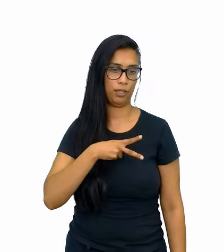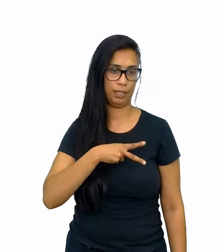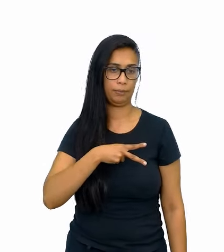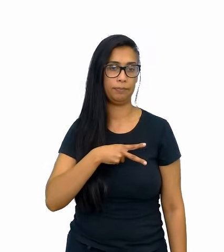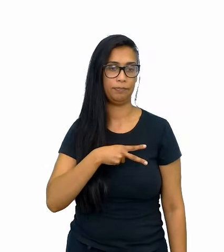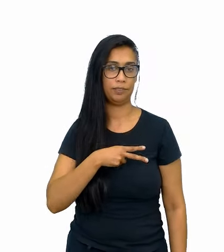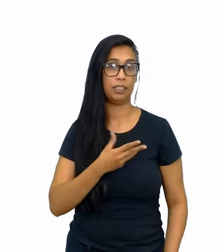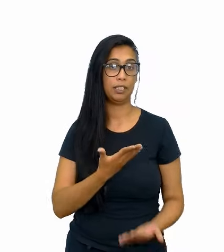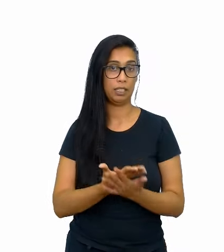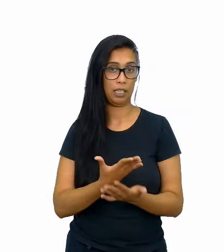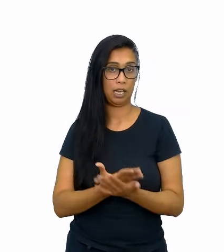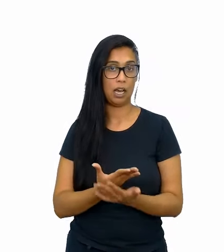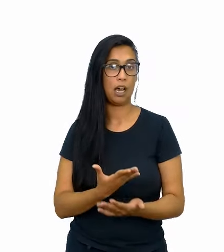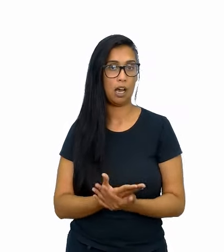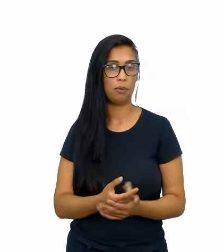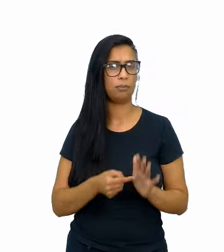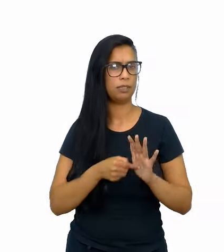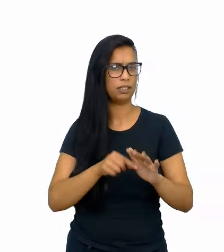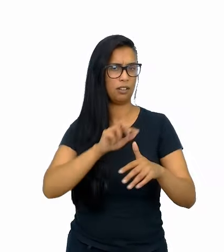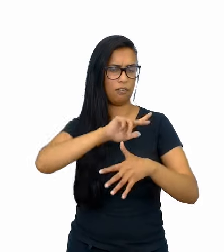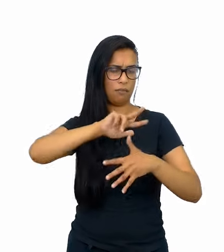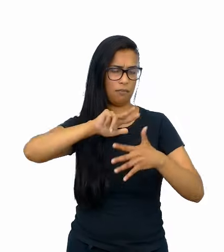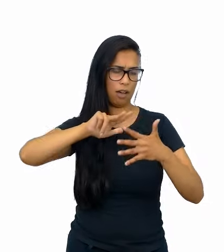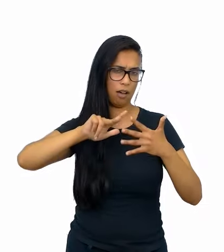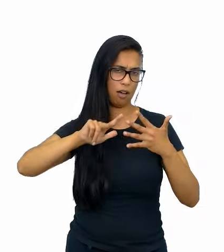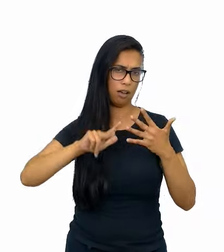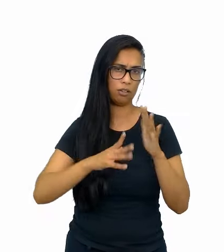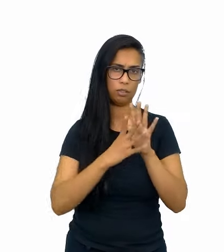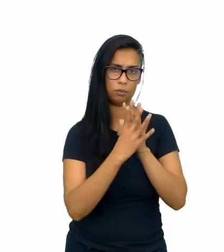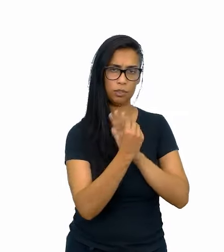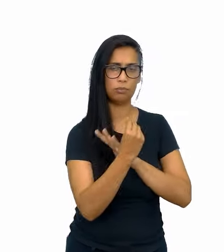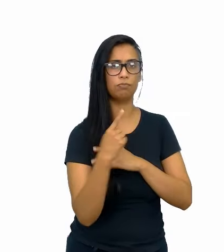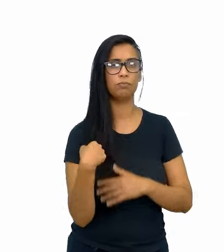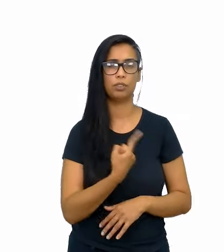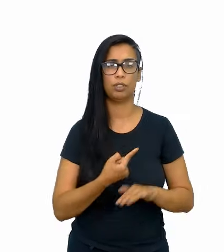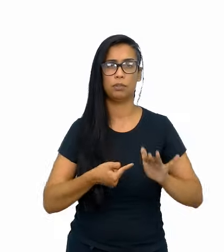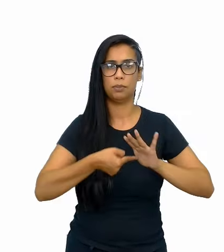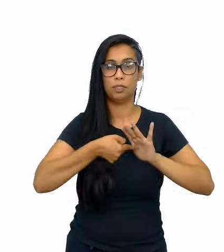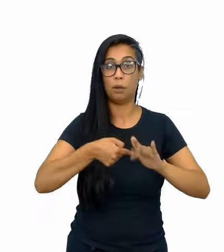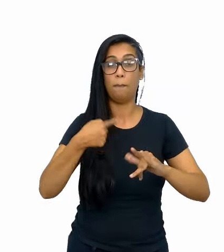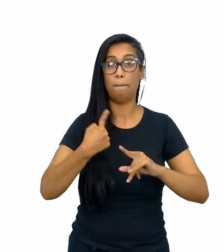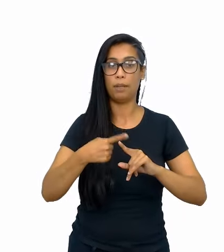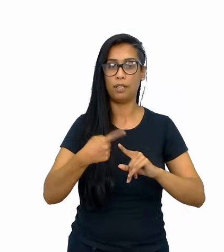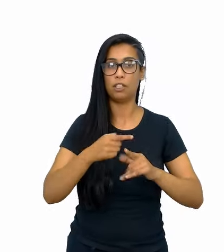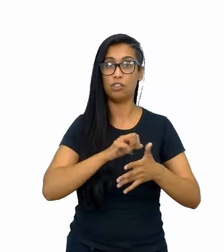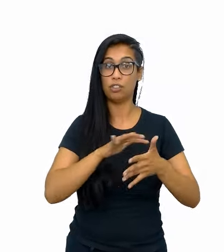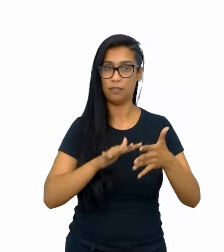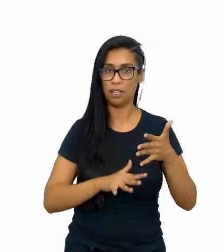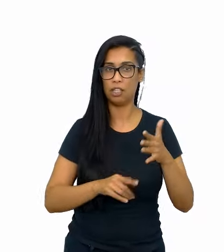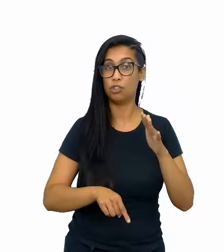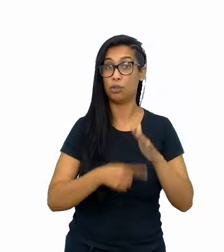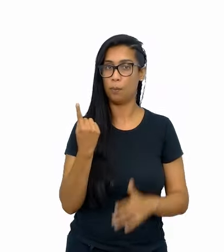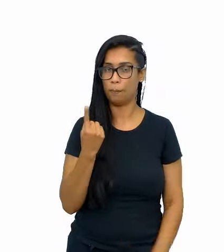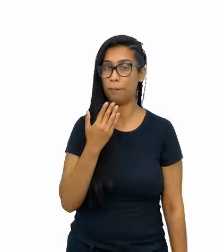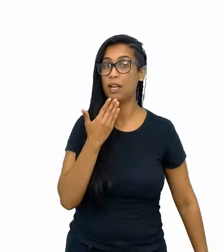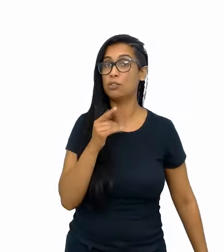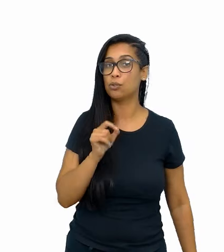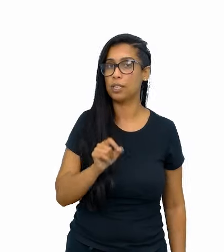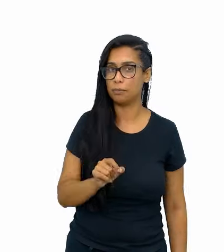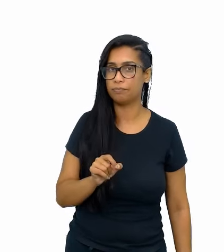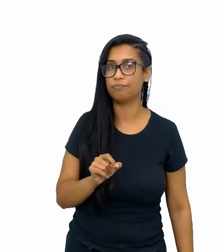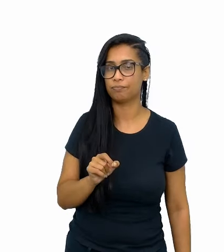aspectos que nós vamos destacar. Na atividade 1, é solicitado que eles completem um mapa circular com